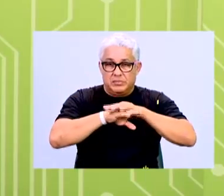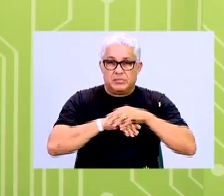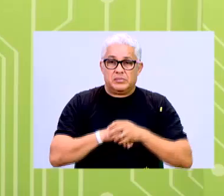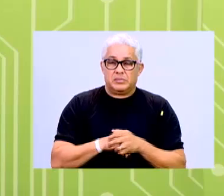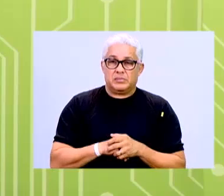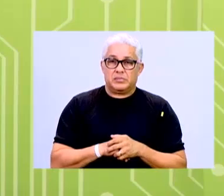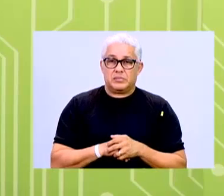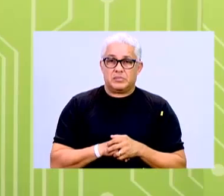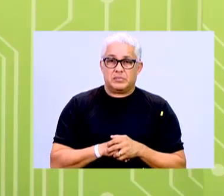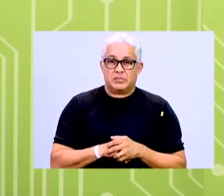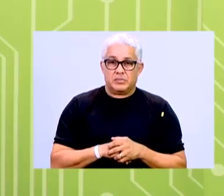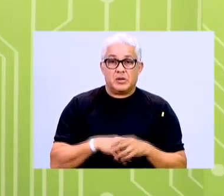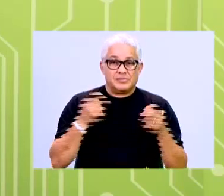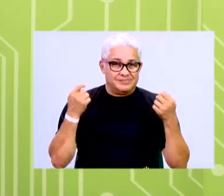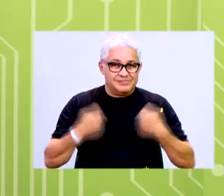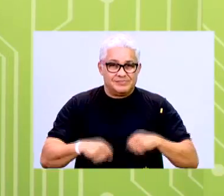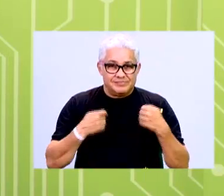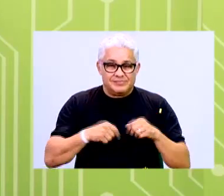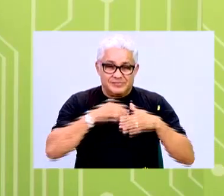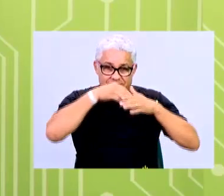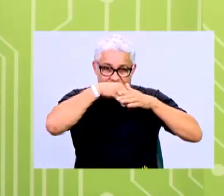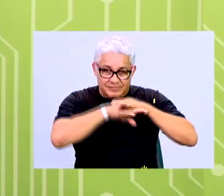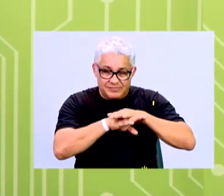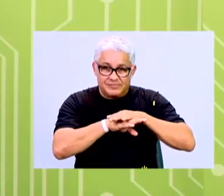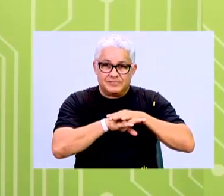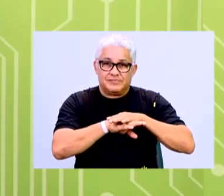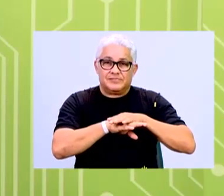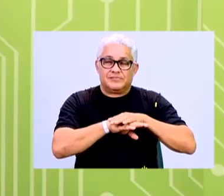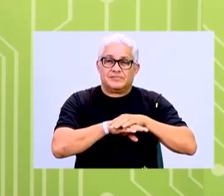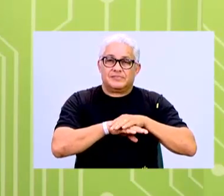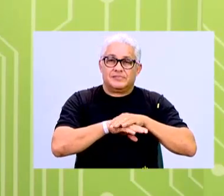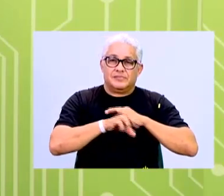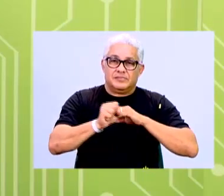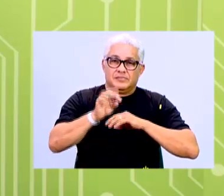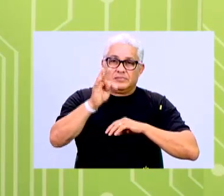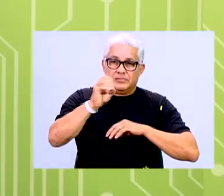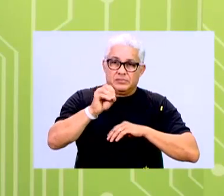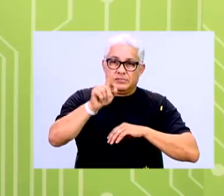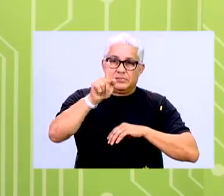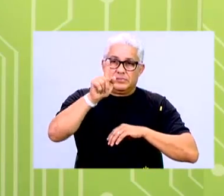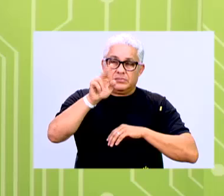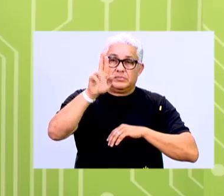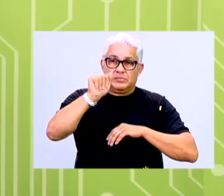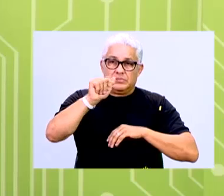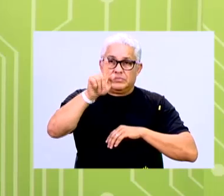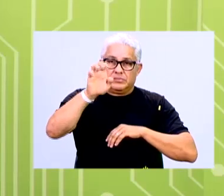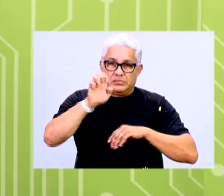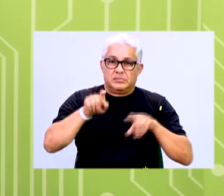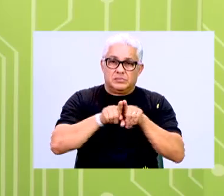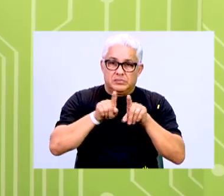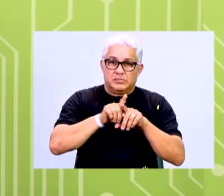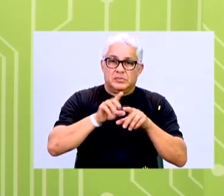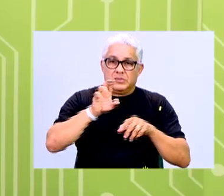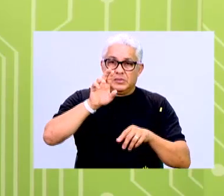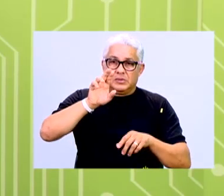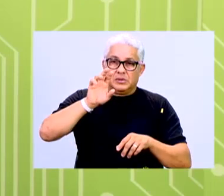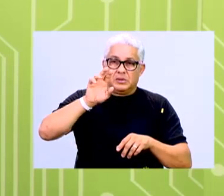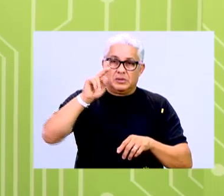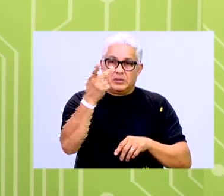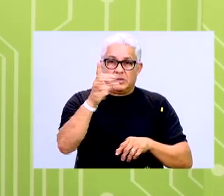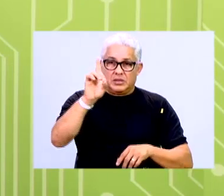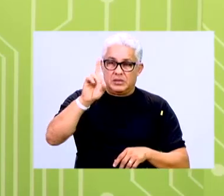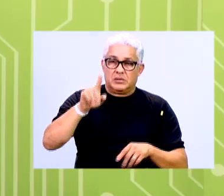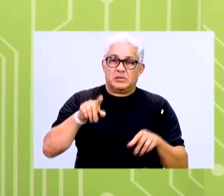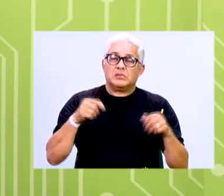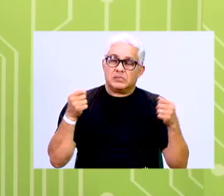quanto que eu vou precisar de armazenamento de storage, de disco rígido para a minha aplicação?